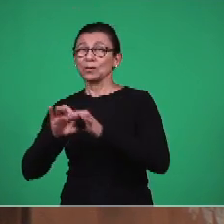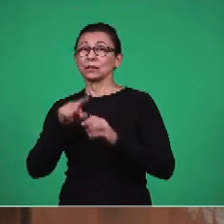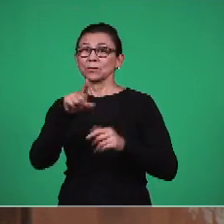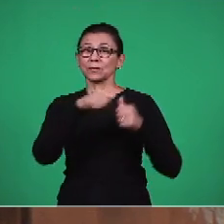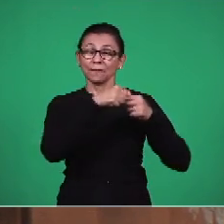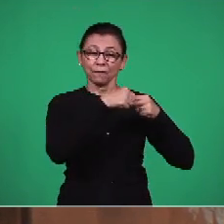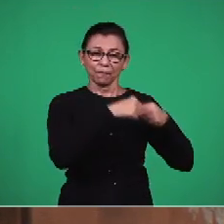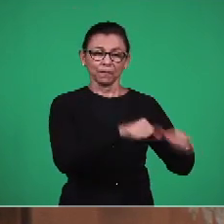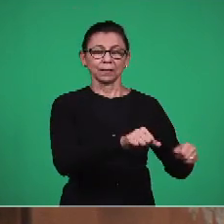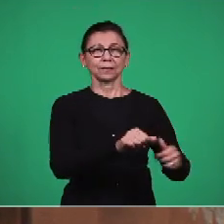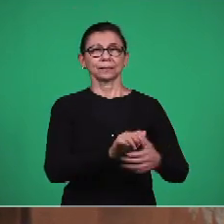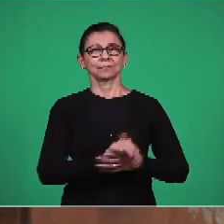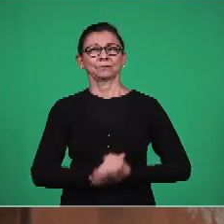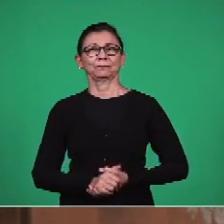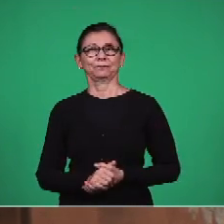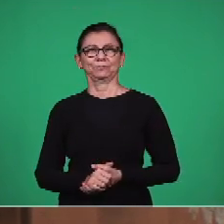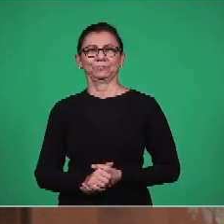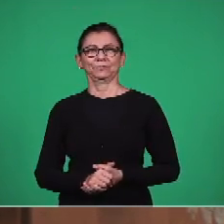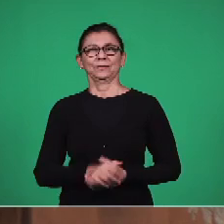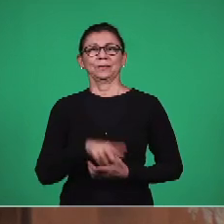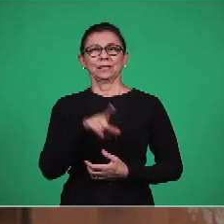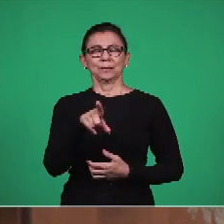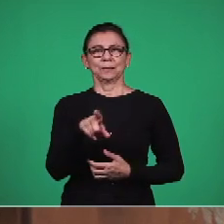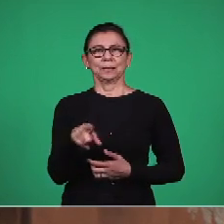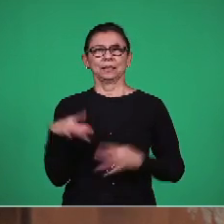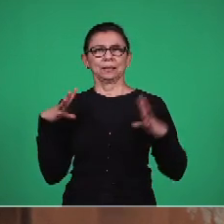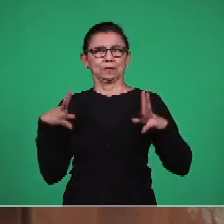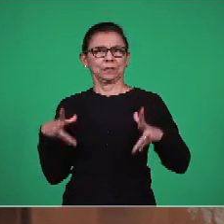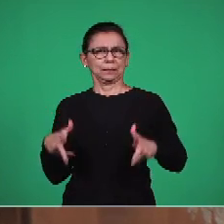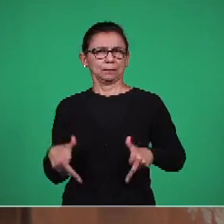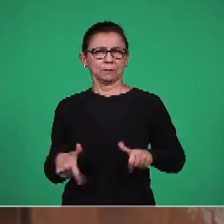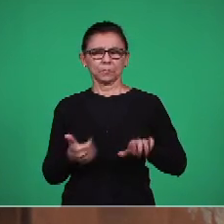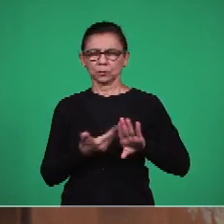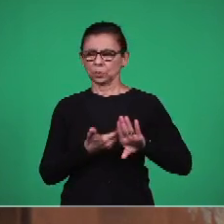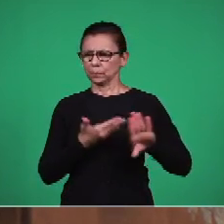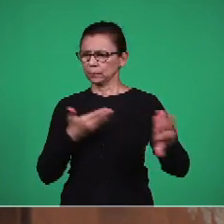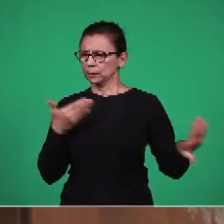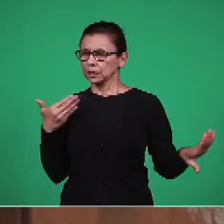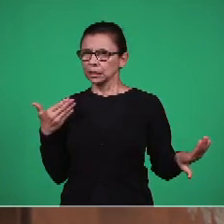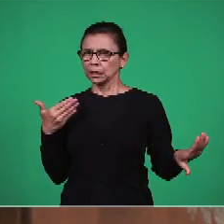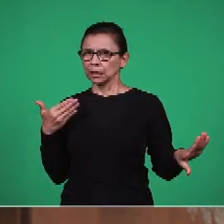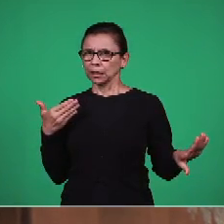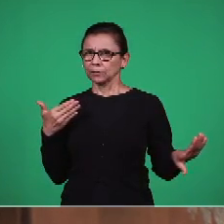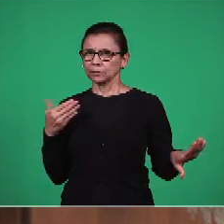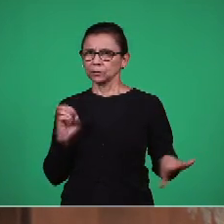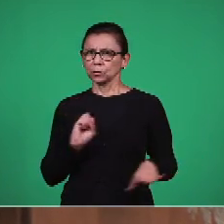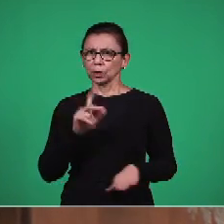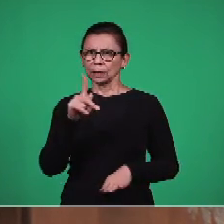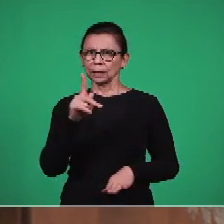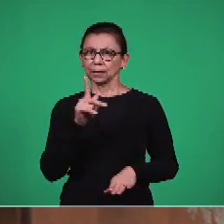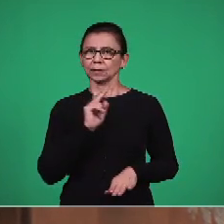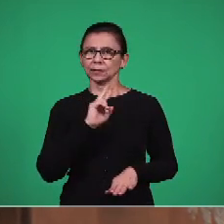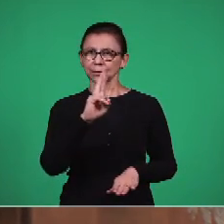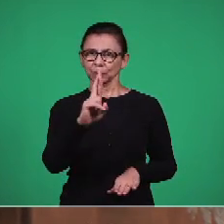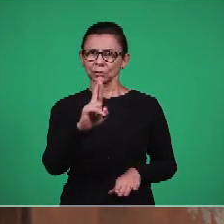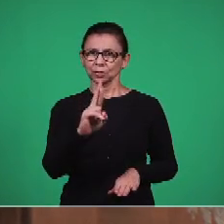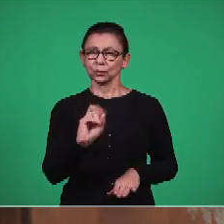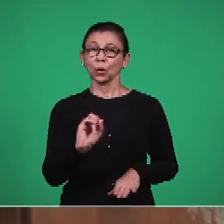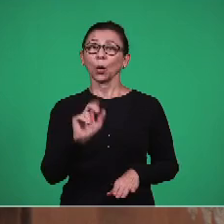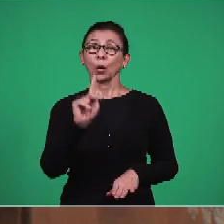Então, o preparo para o toque, primeiro foi o derramamento do Espírito. Então, está respondida aqui uma